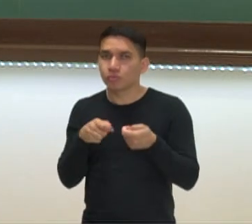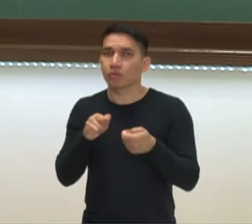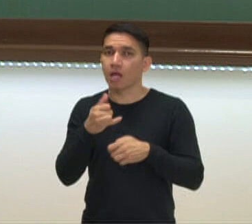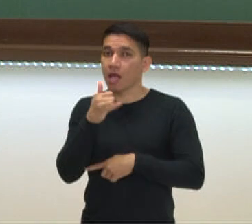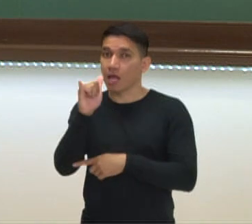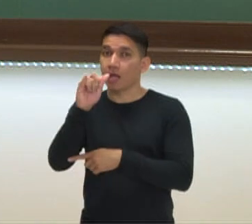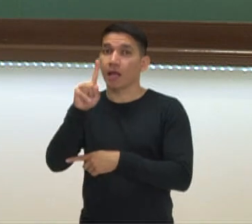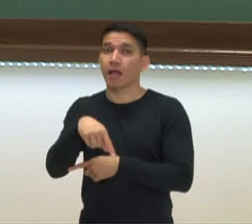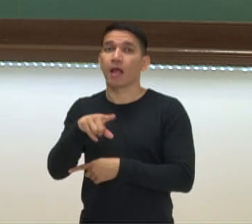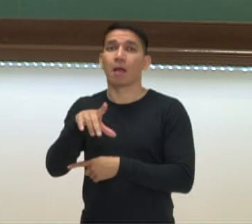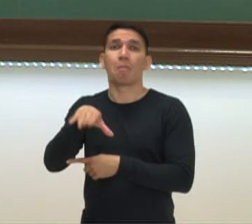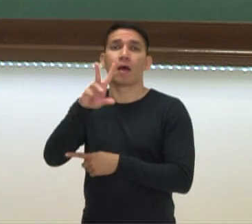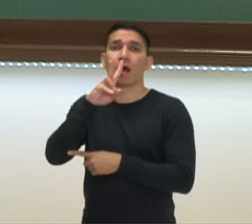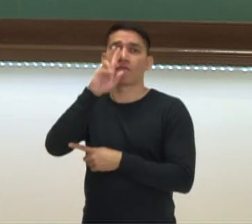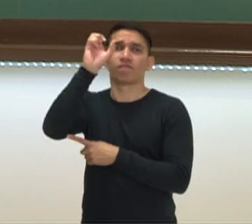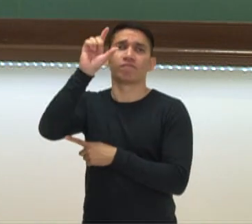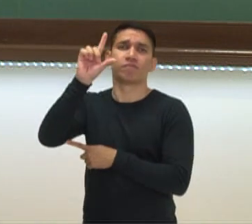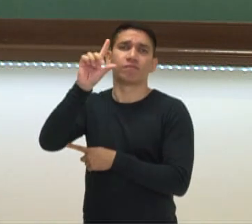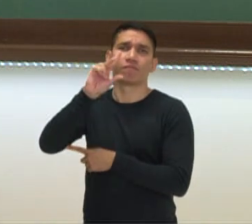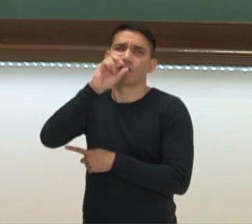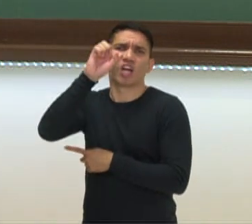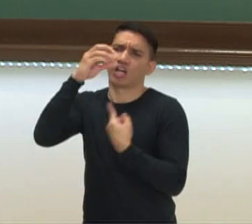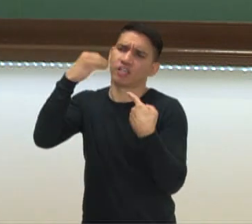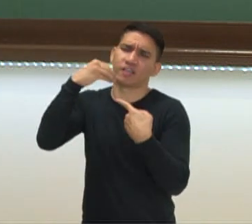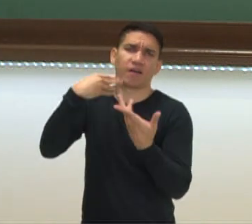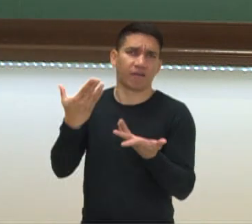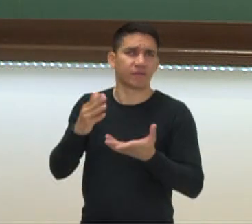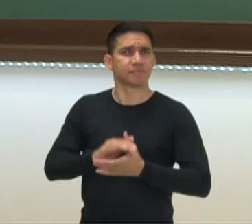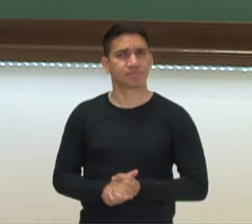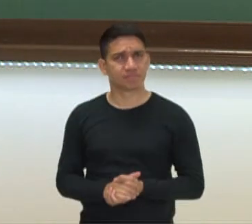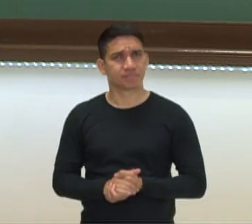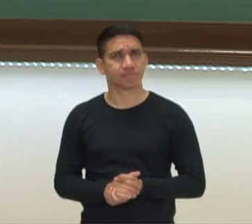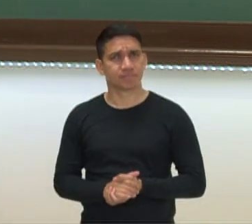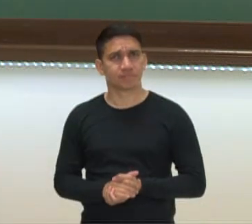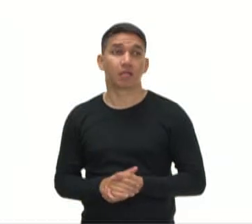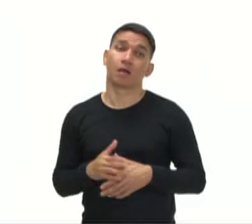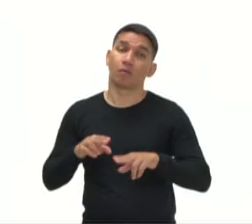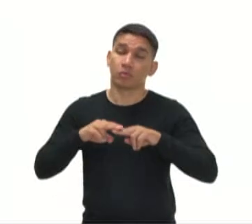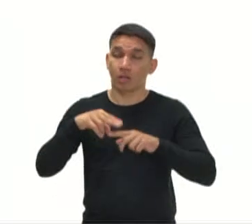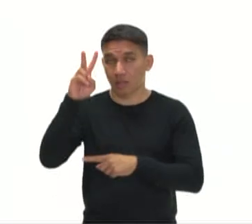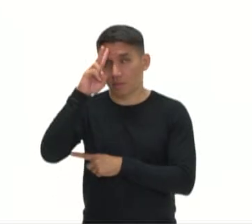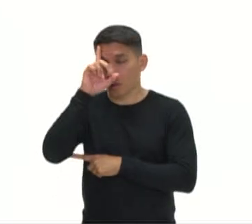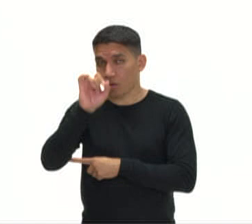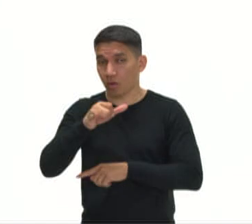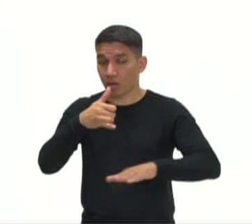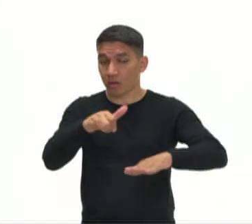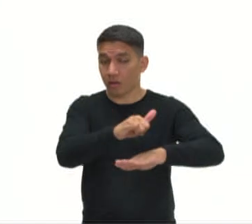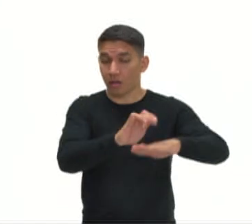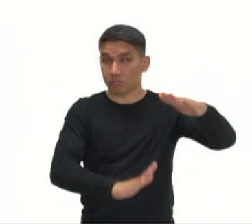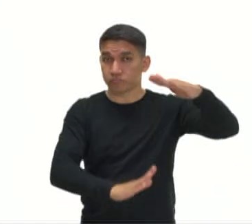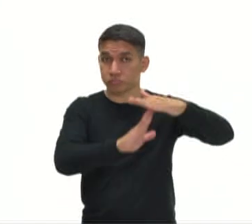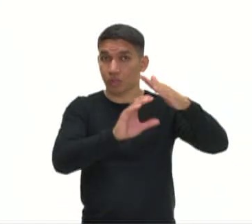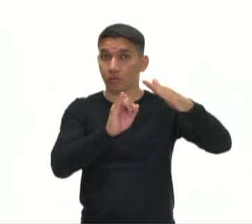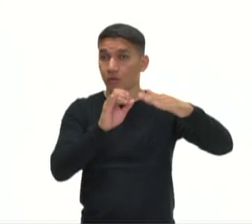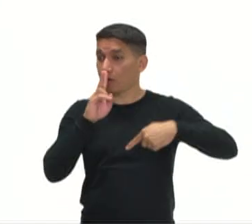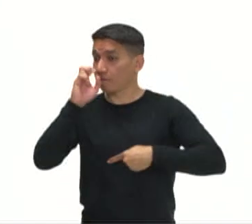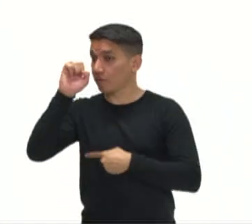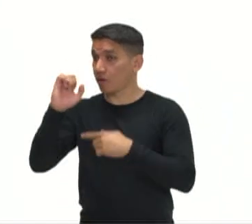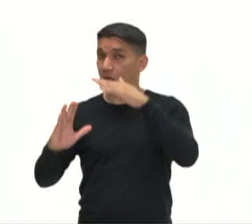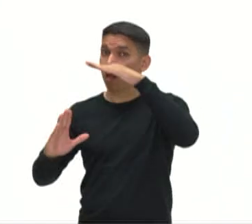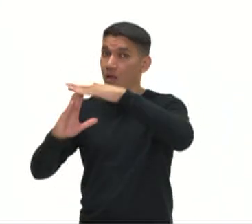aquele menos potente. Tá? Então, sempre lembrar, corrente elétrica alta, potência elétrica